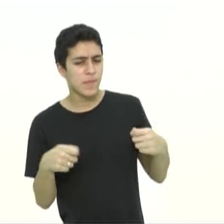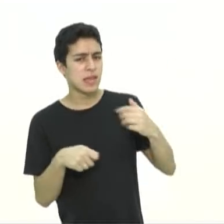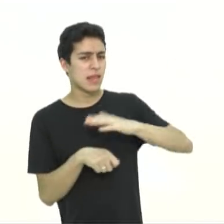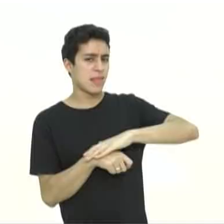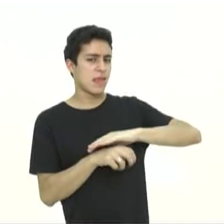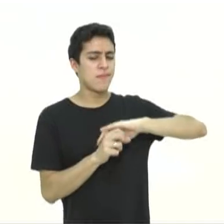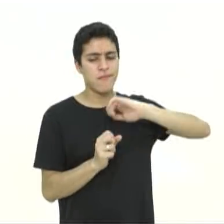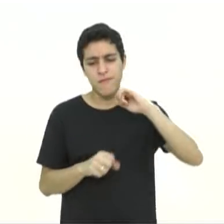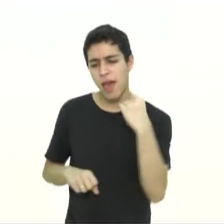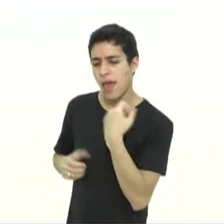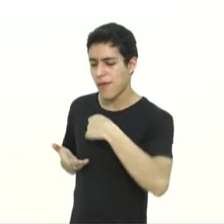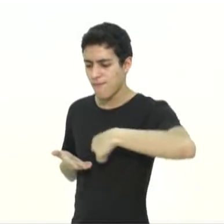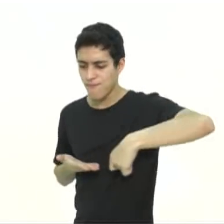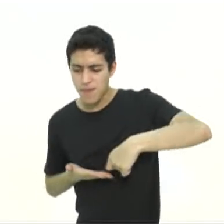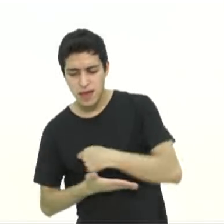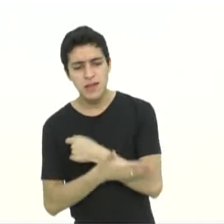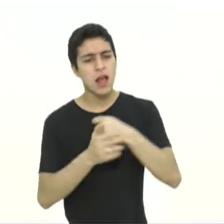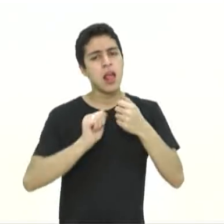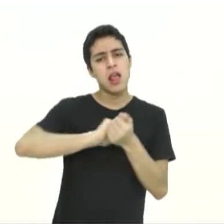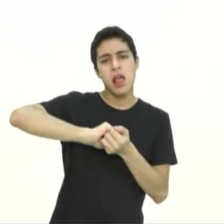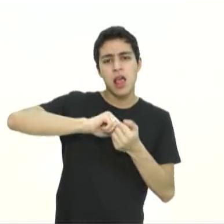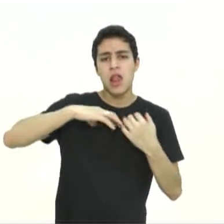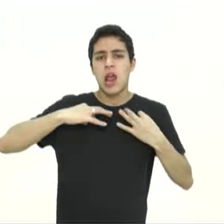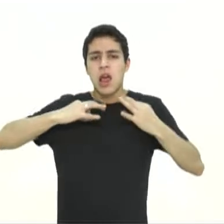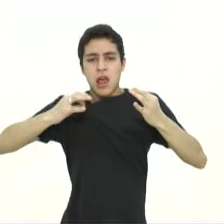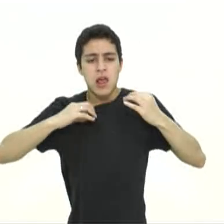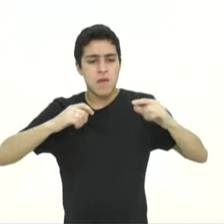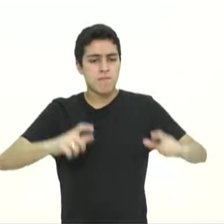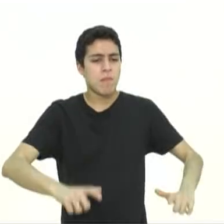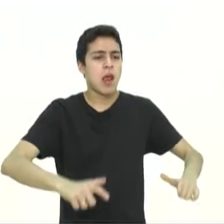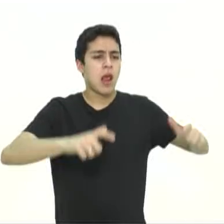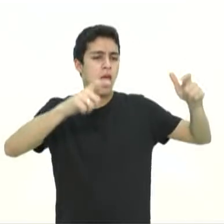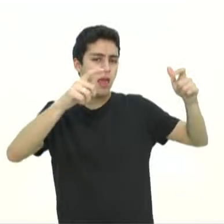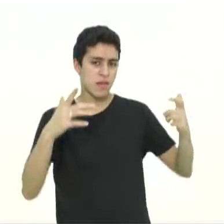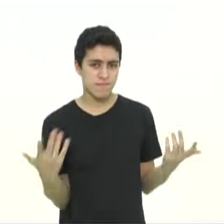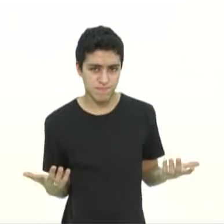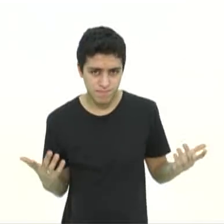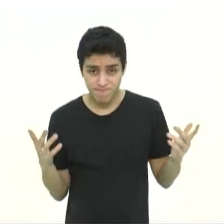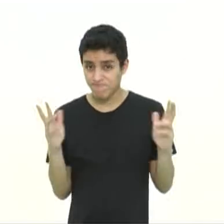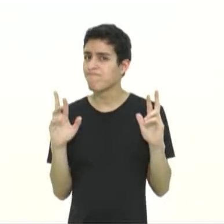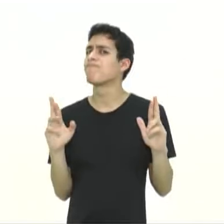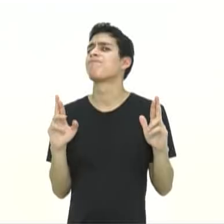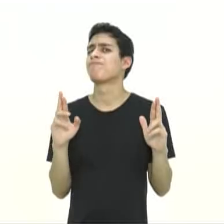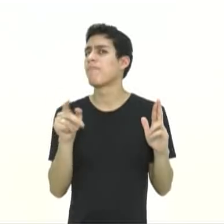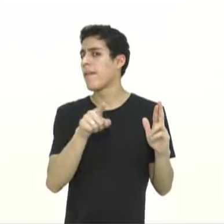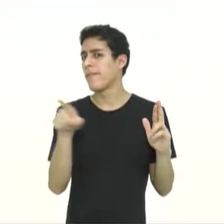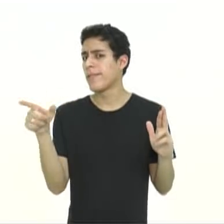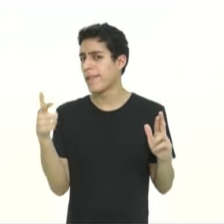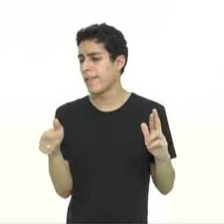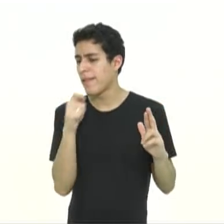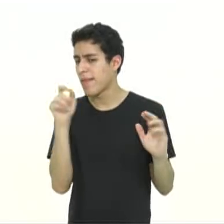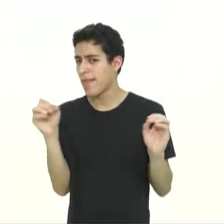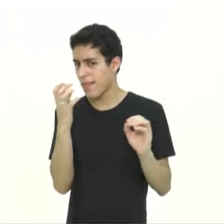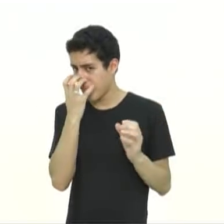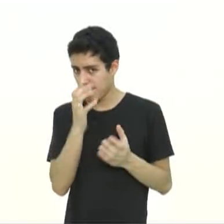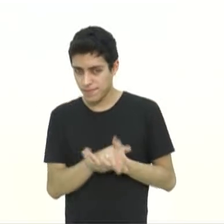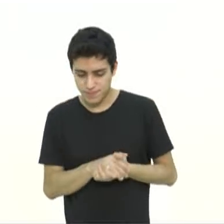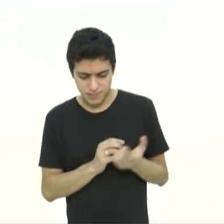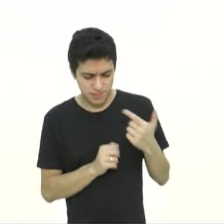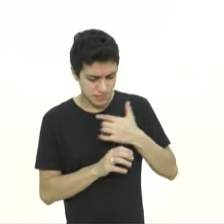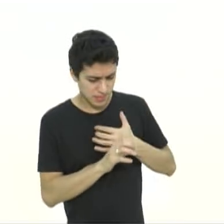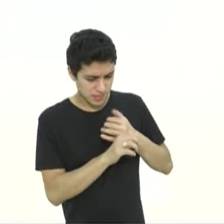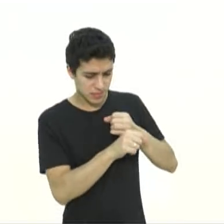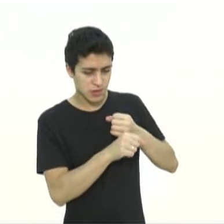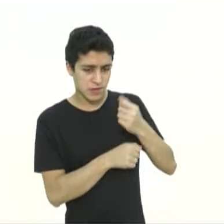varrer, passar, lavar roupa, pratos e espero que você não tenha um bichinho de estimação. Na minha conta,